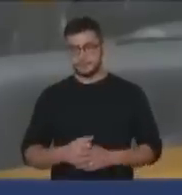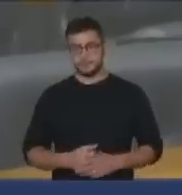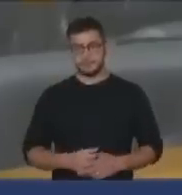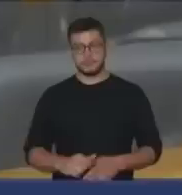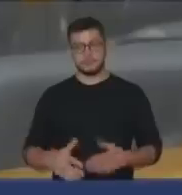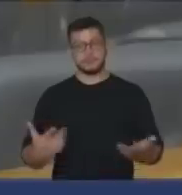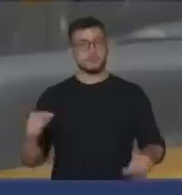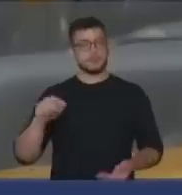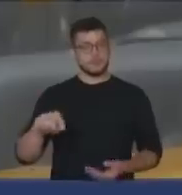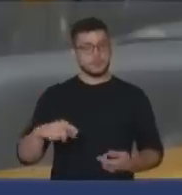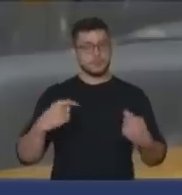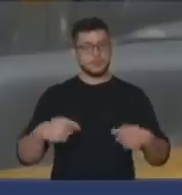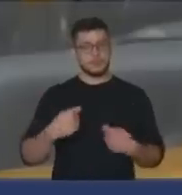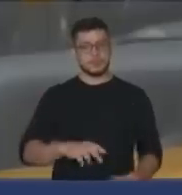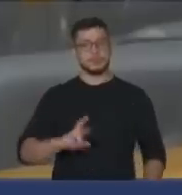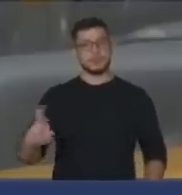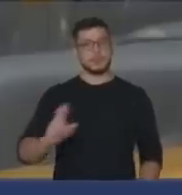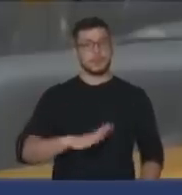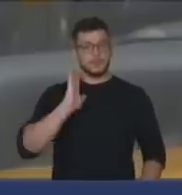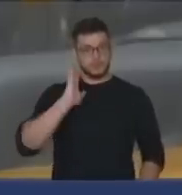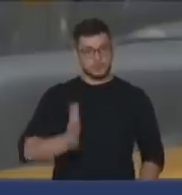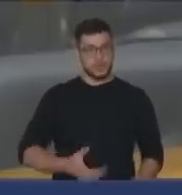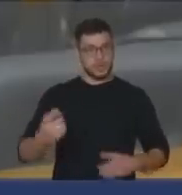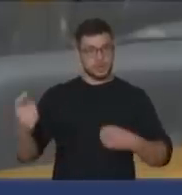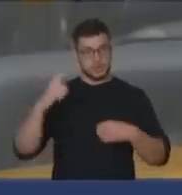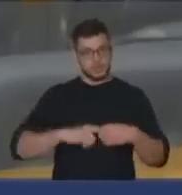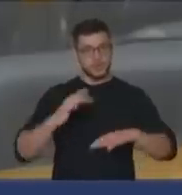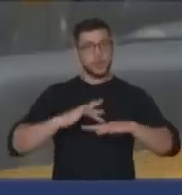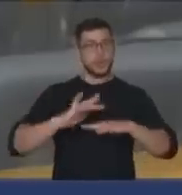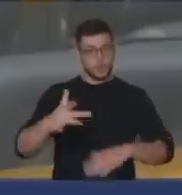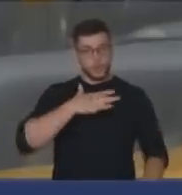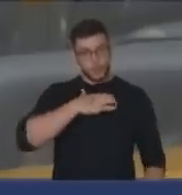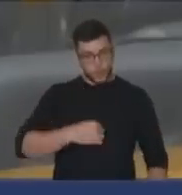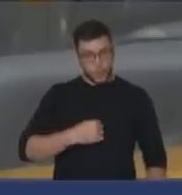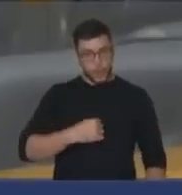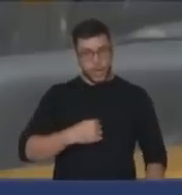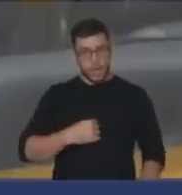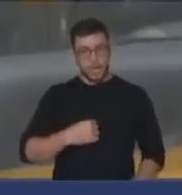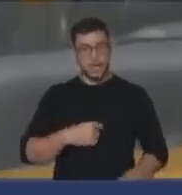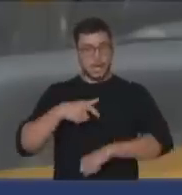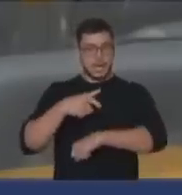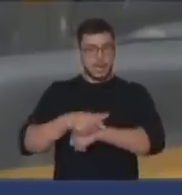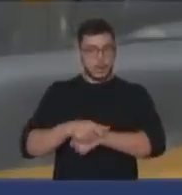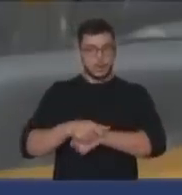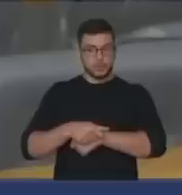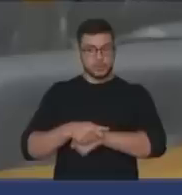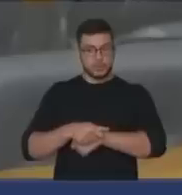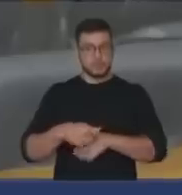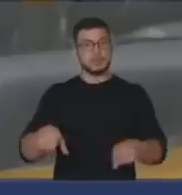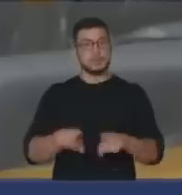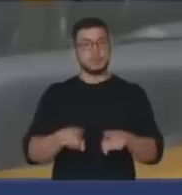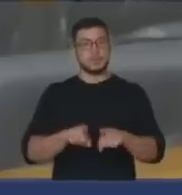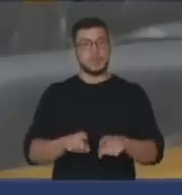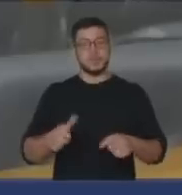responder o seguinte: já devolveu o colar, já devolveu o relógio e os outros